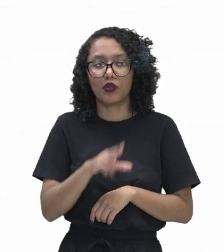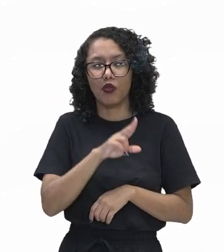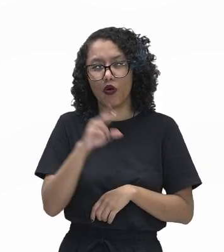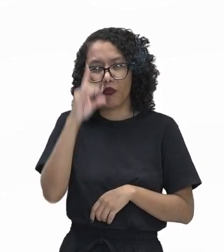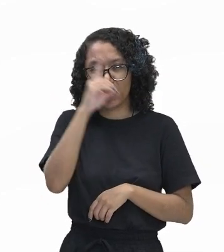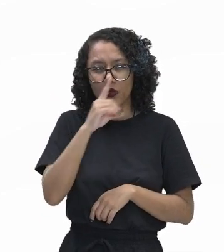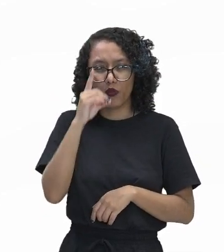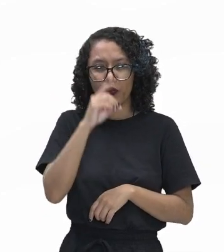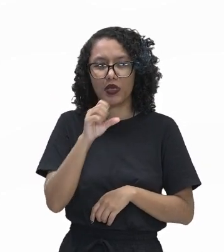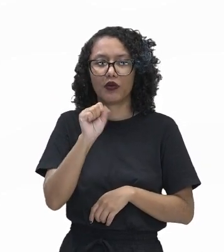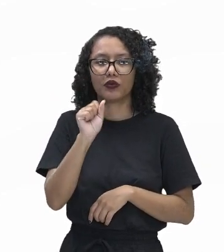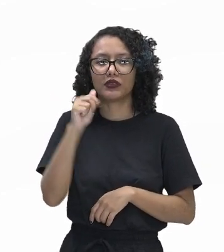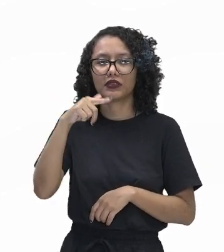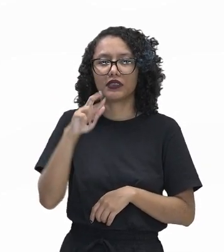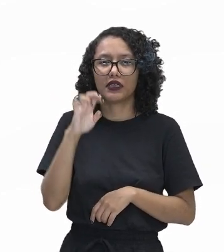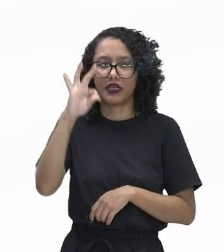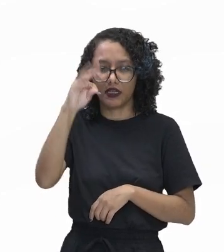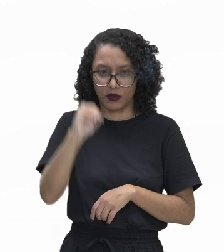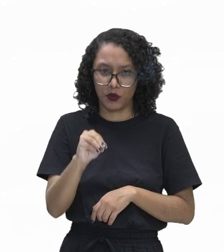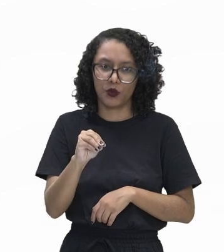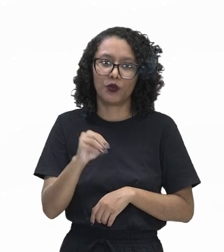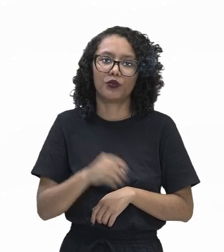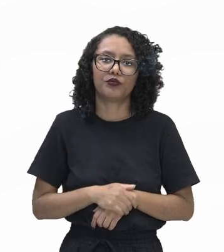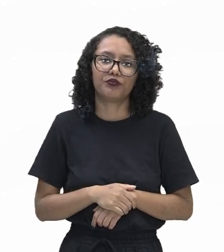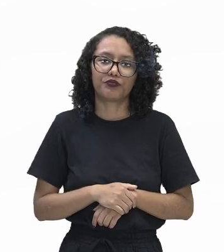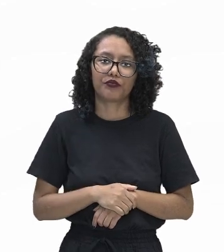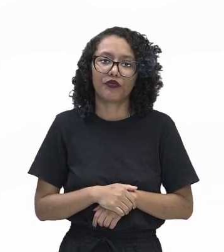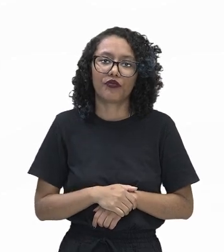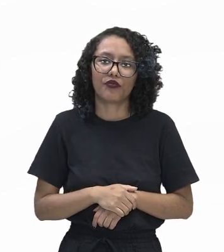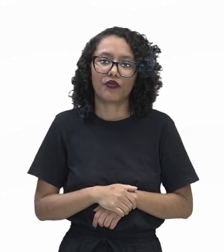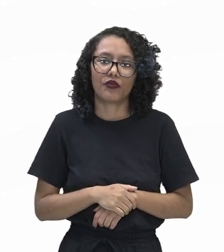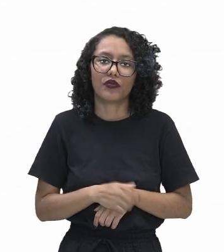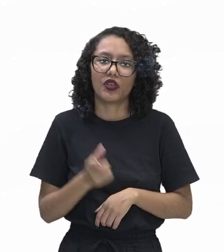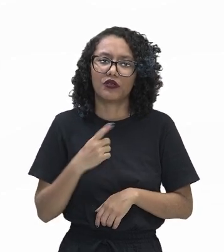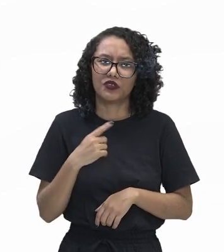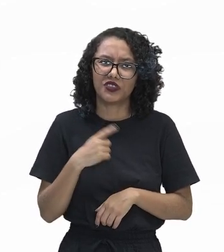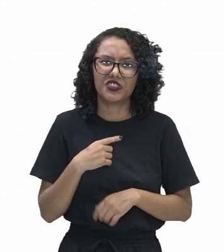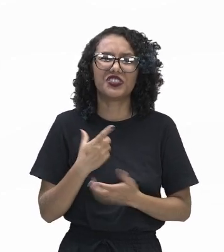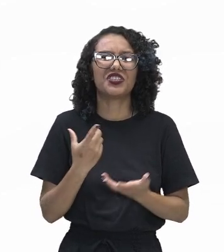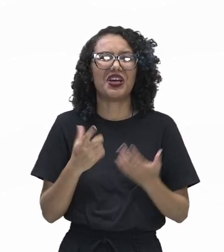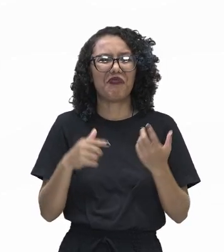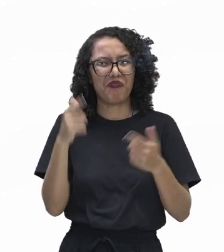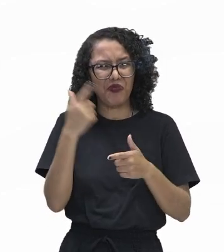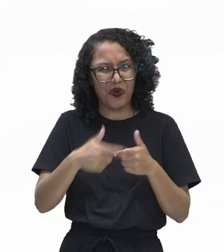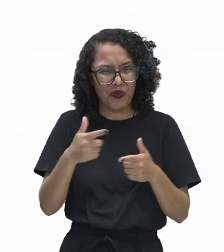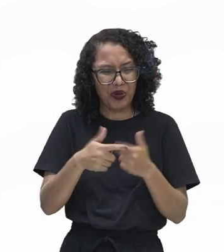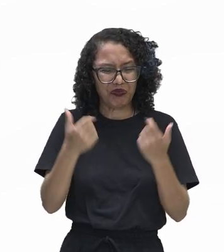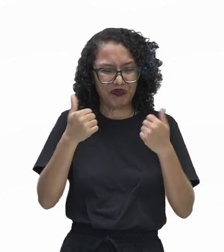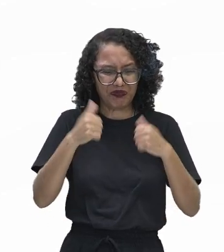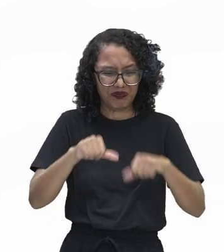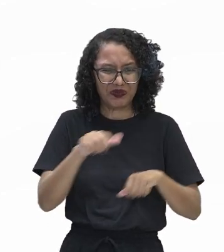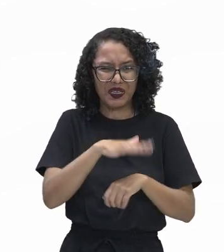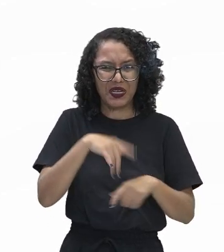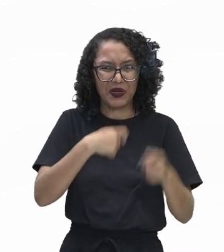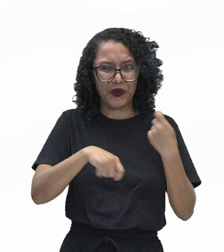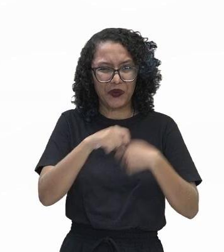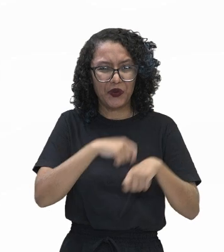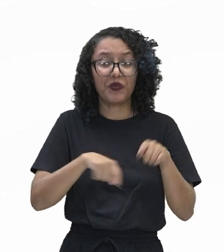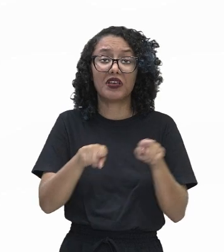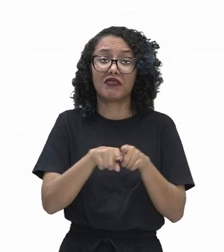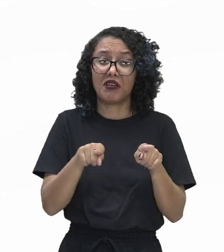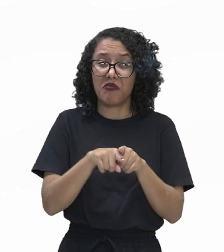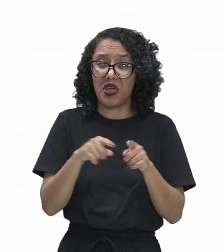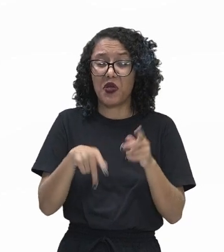Domingo Sangrento. Então, a Rússia passava por uma séria crise econômica, várias pessoas passando